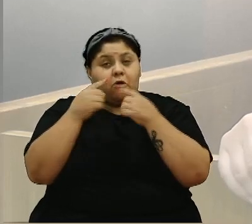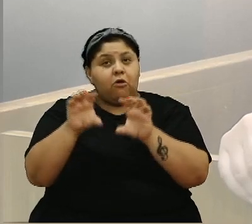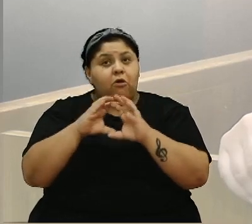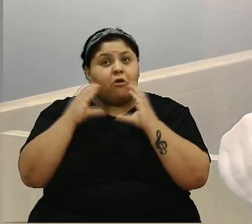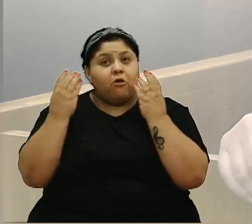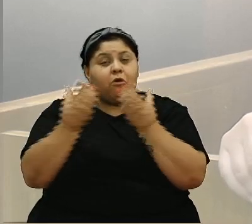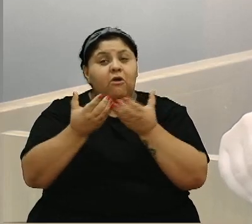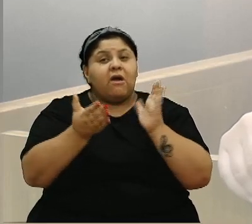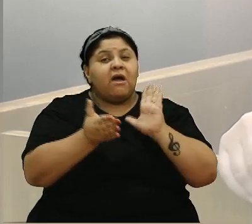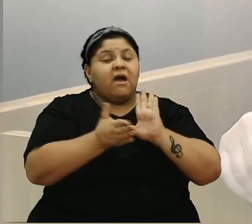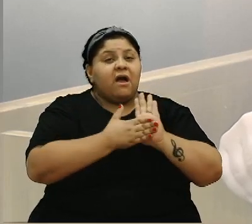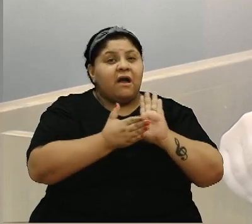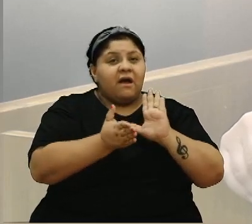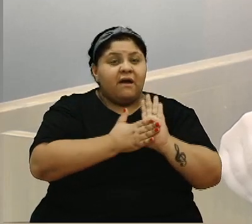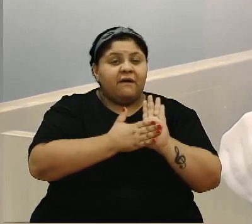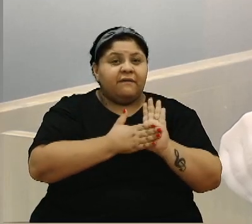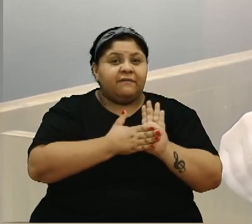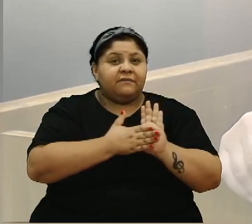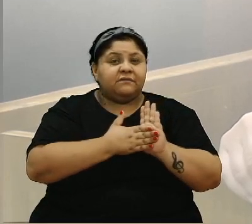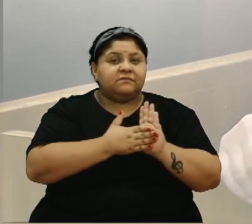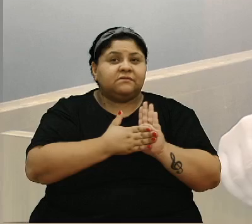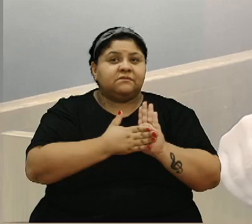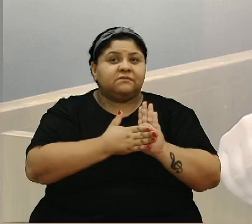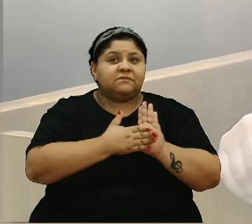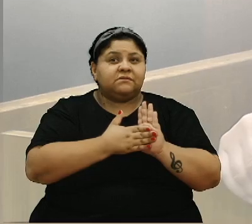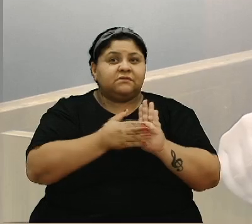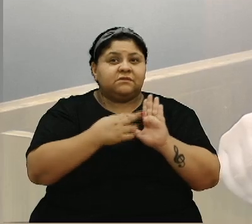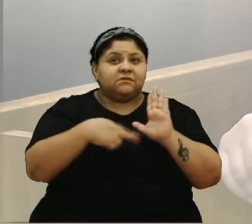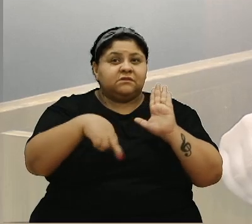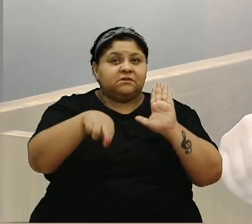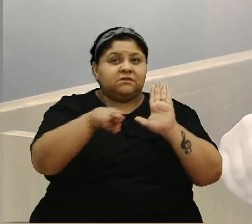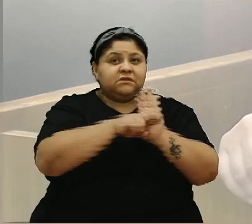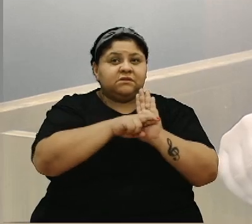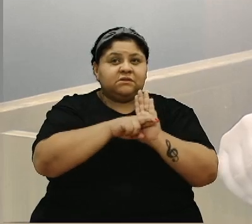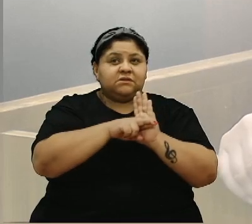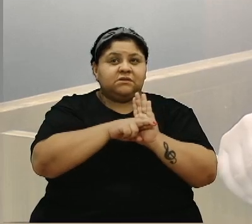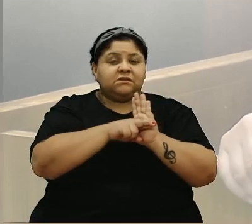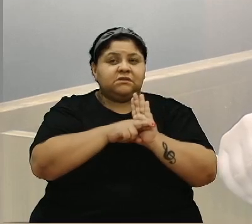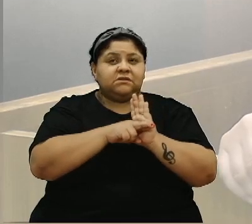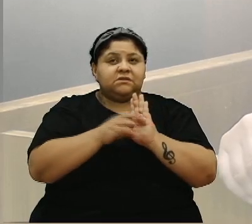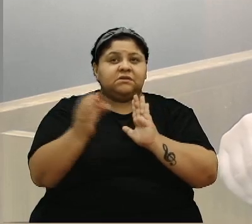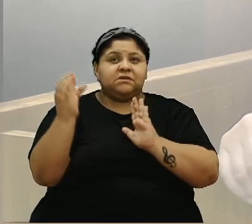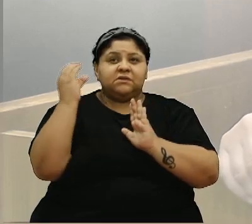se propondo a restaurar um patrimônio de